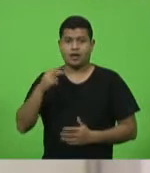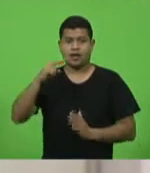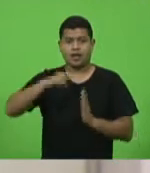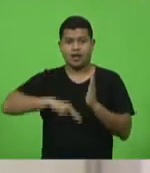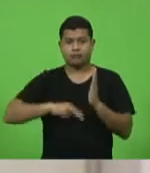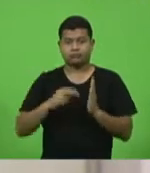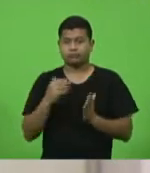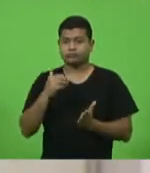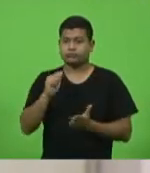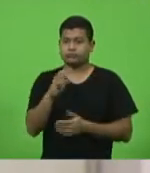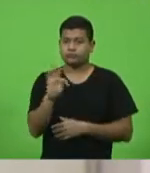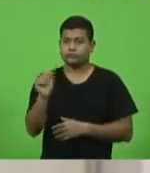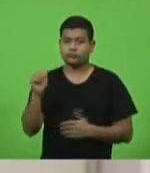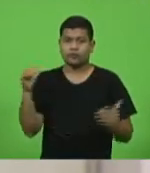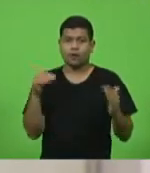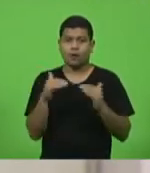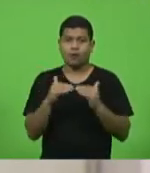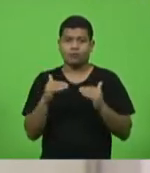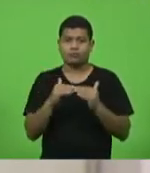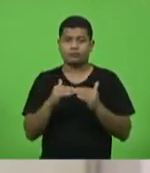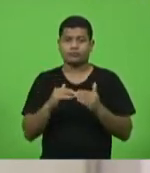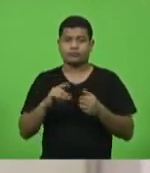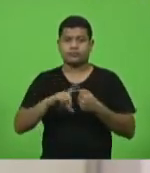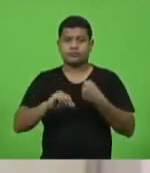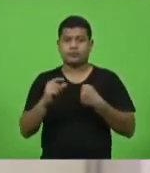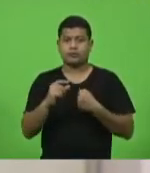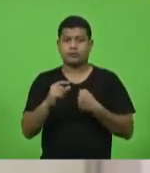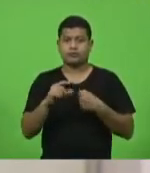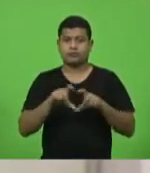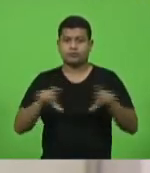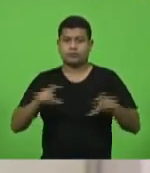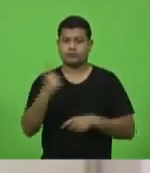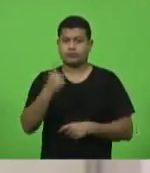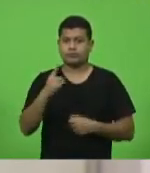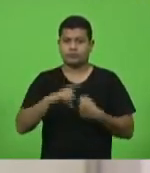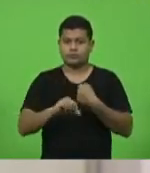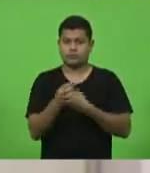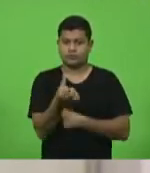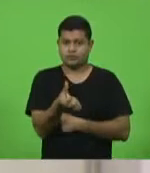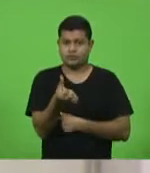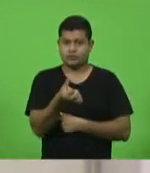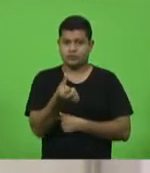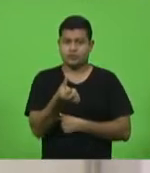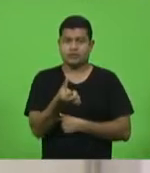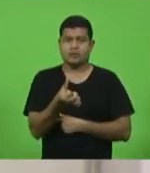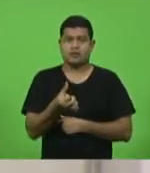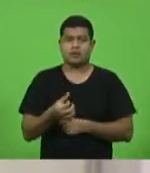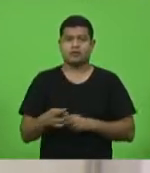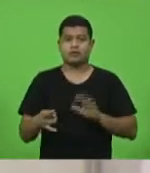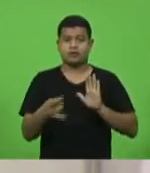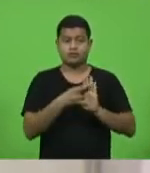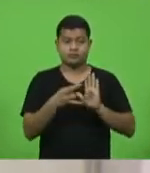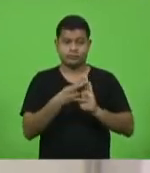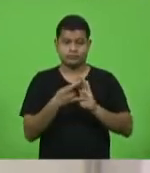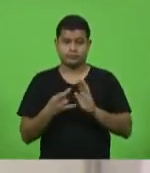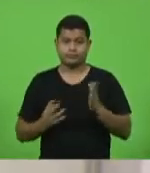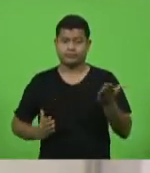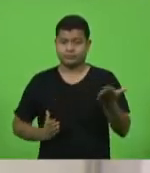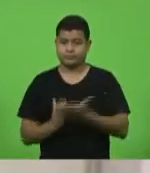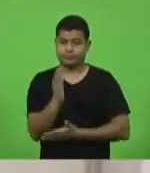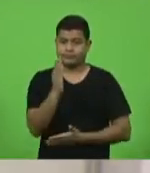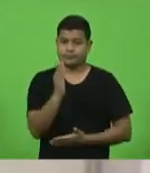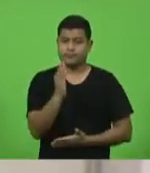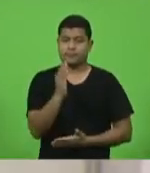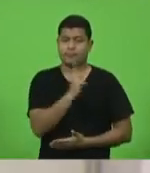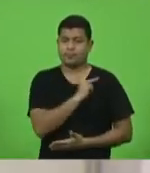em consonância com o parágrafo 1º do artigo 106 do Regimento Interno, o senhor presidente